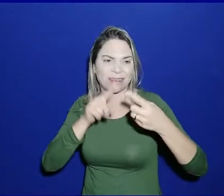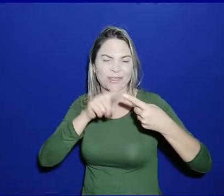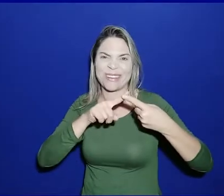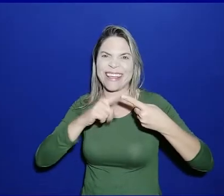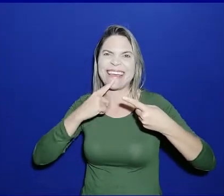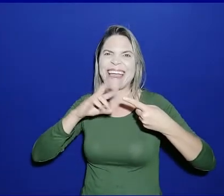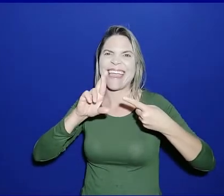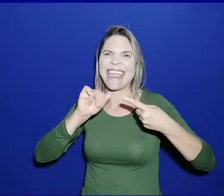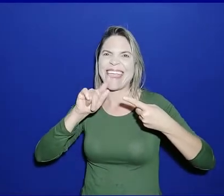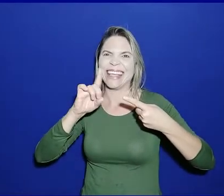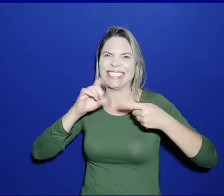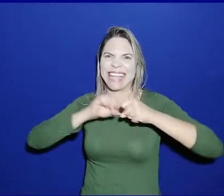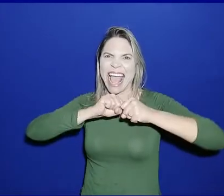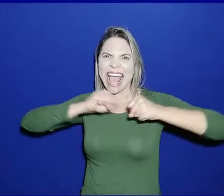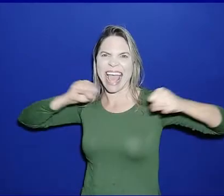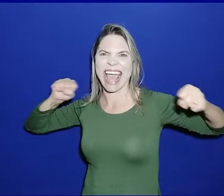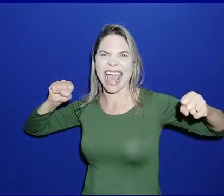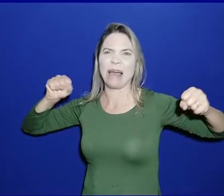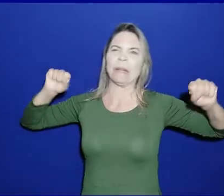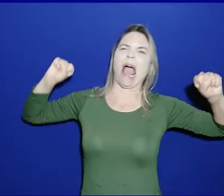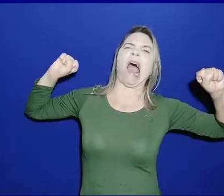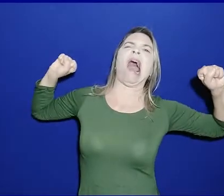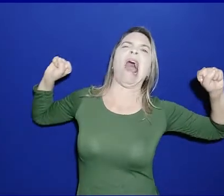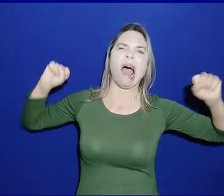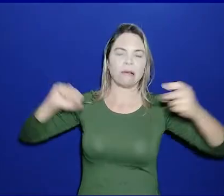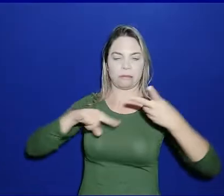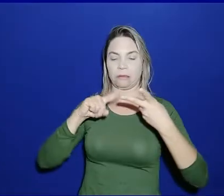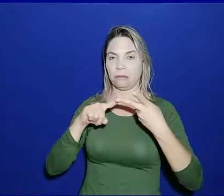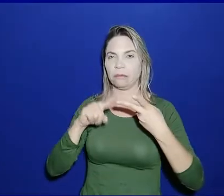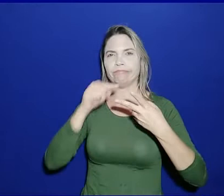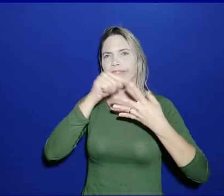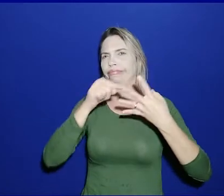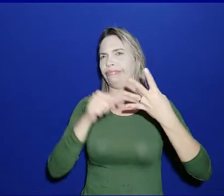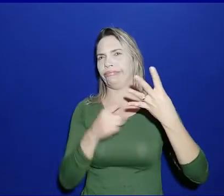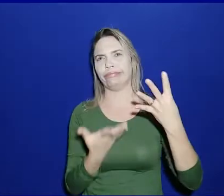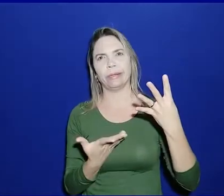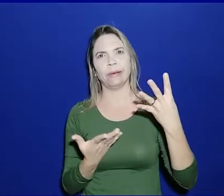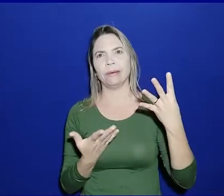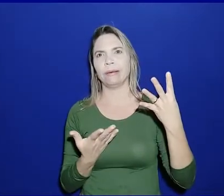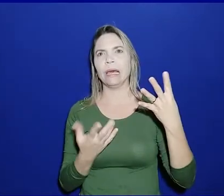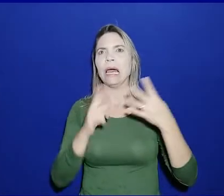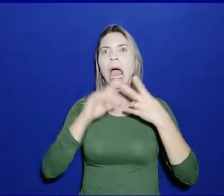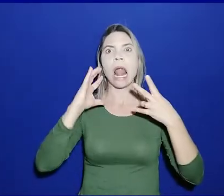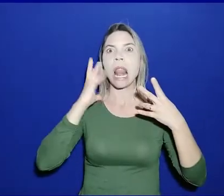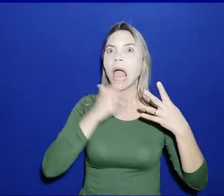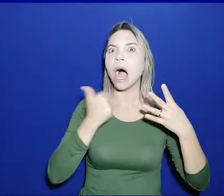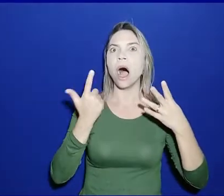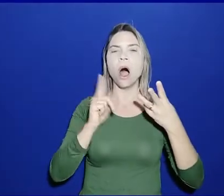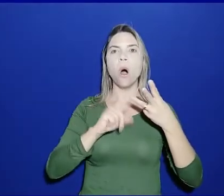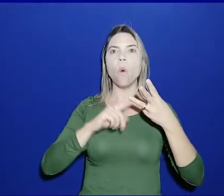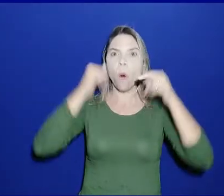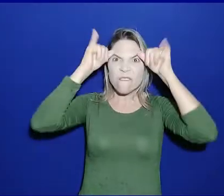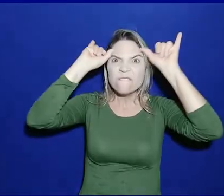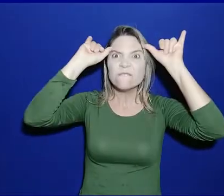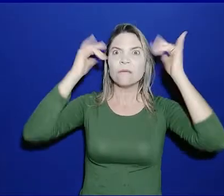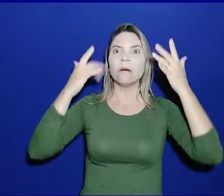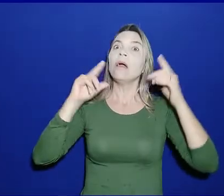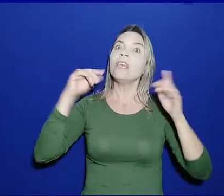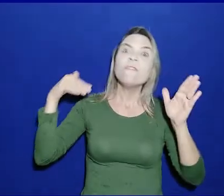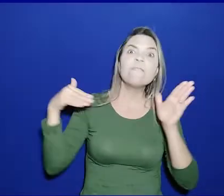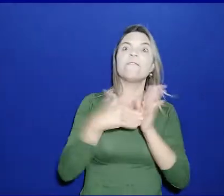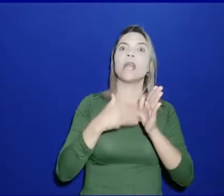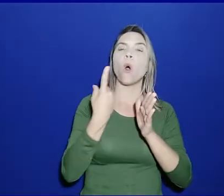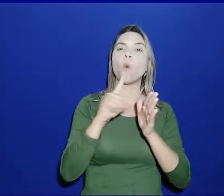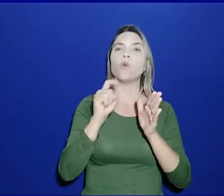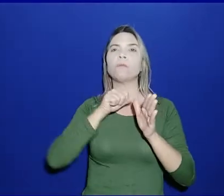Senhor. A vida de Blandina, a vida de Estevão, a vida de João, a vida de Pedro, a vida de tantos outros crentes